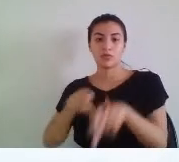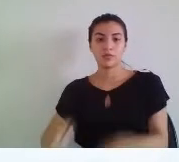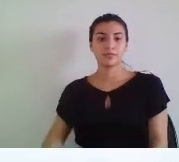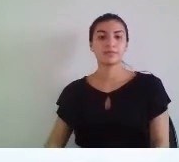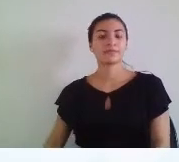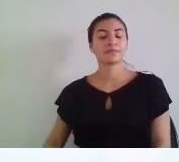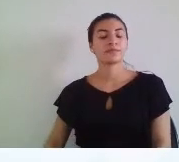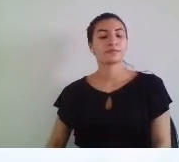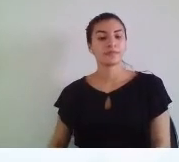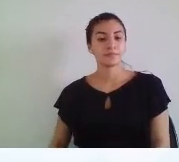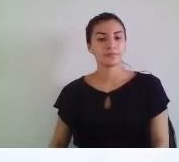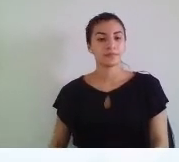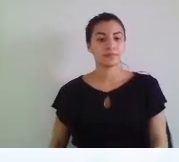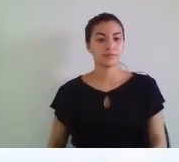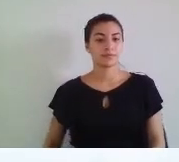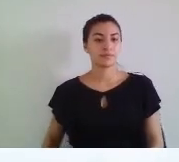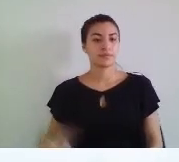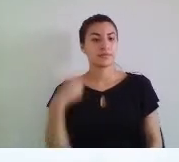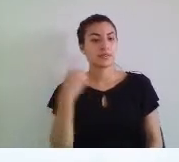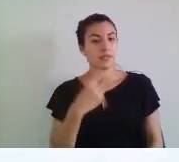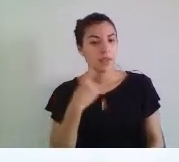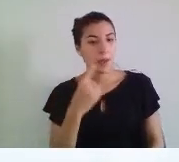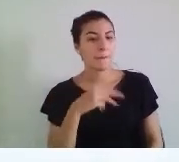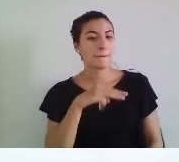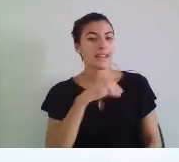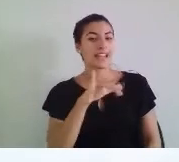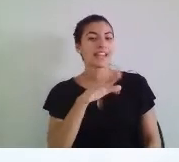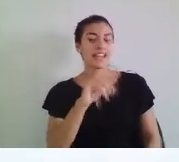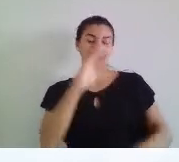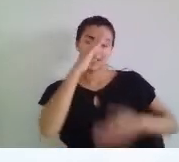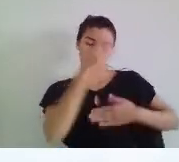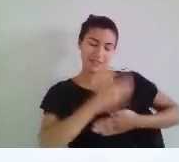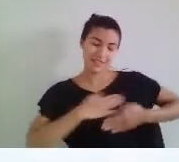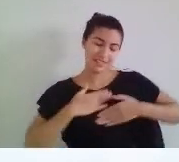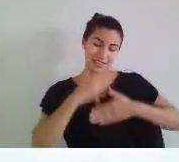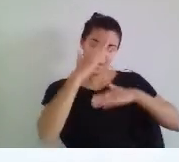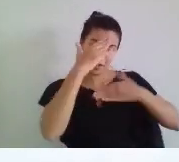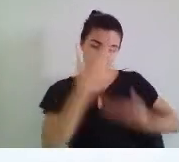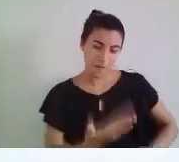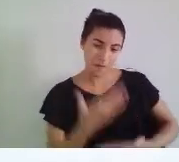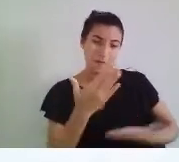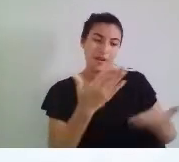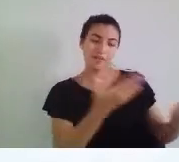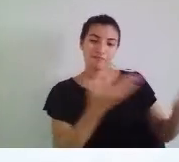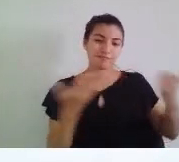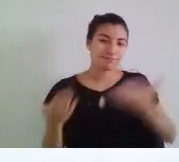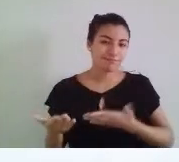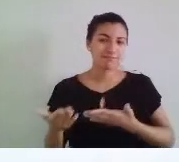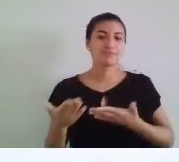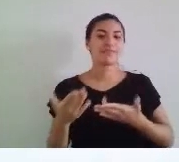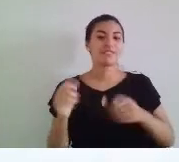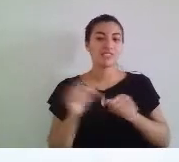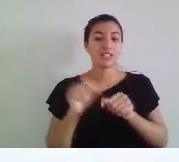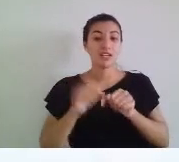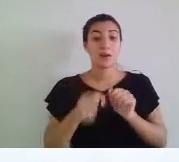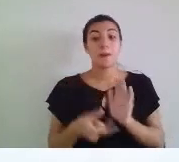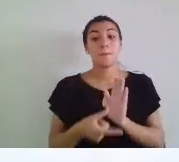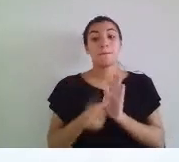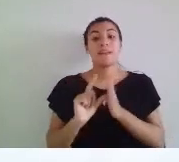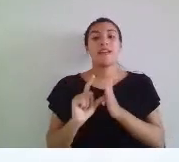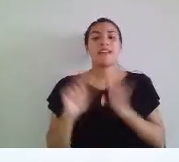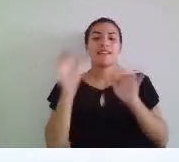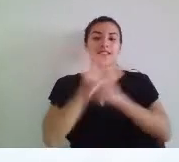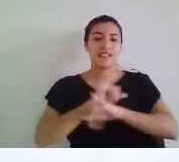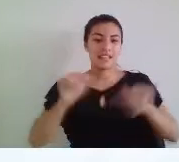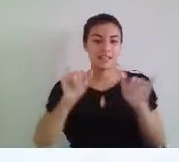Maíra, foi um prazer imenso, uma honra para nós participarmos de um dos pré-lançamentos